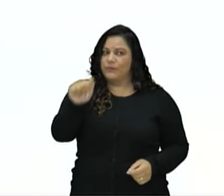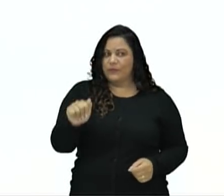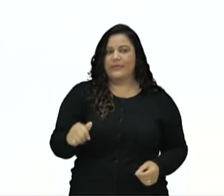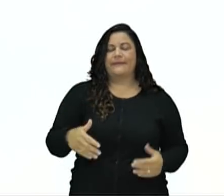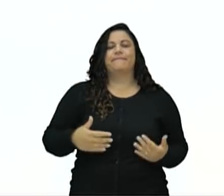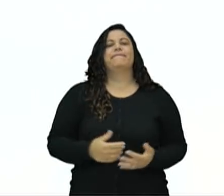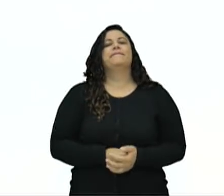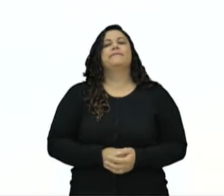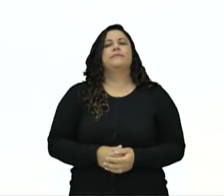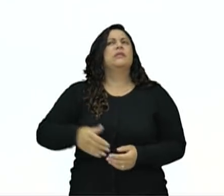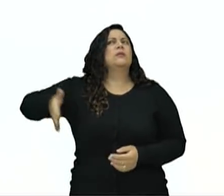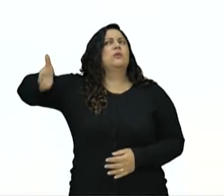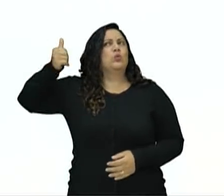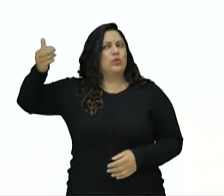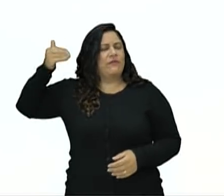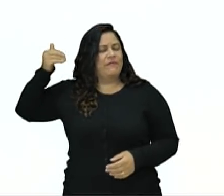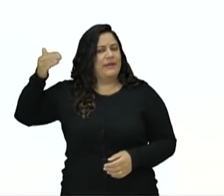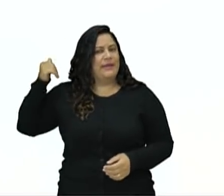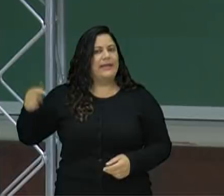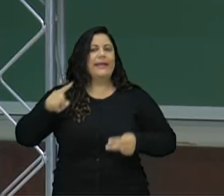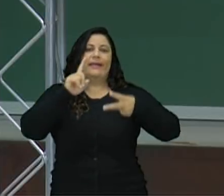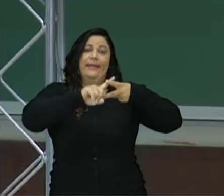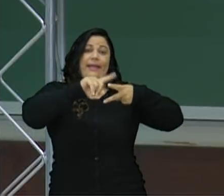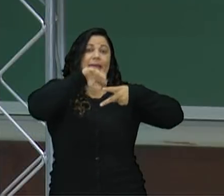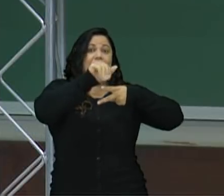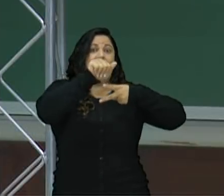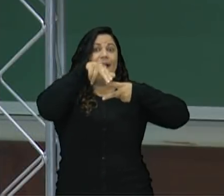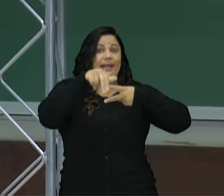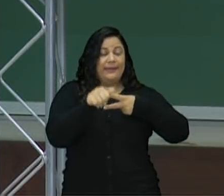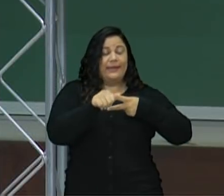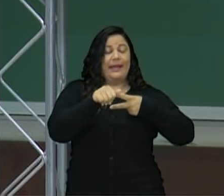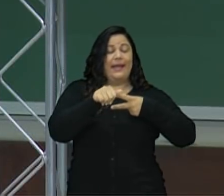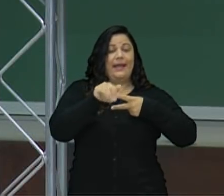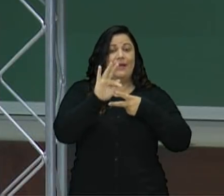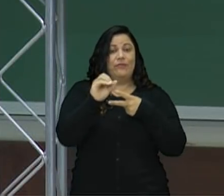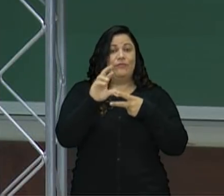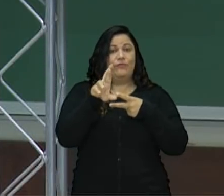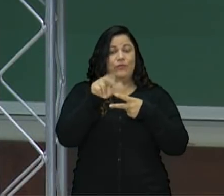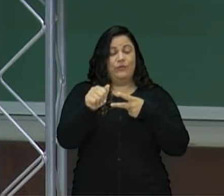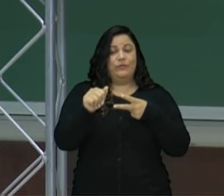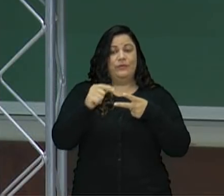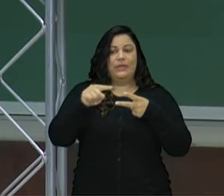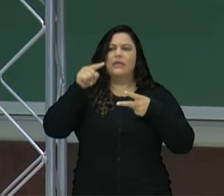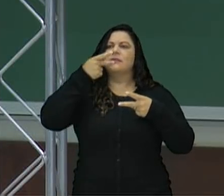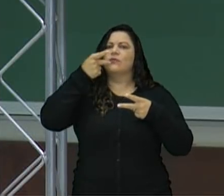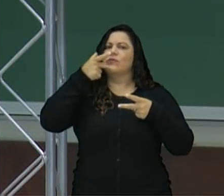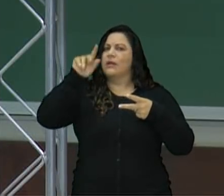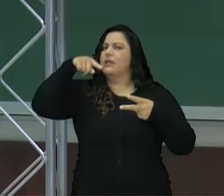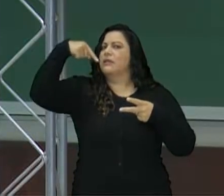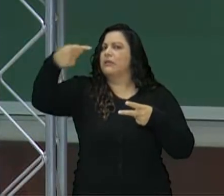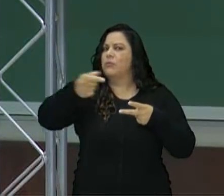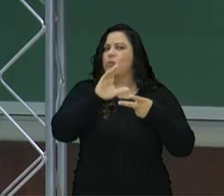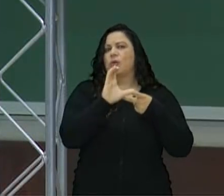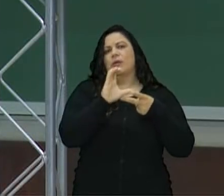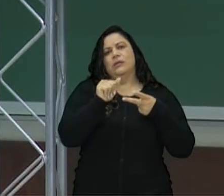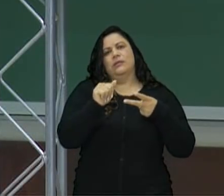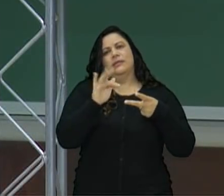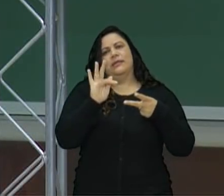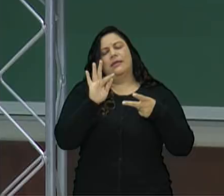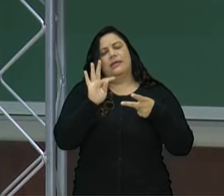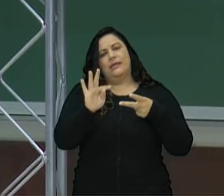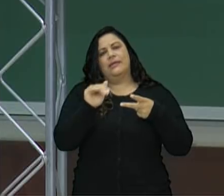anunciar depois, a gente chama de catáfora. Então, no exemplo 1 ali. Não consegui passar o recado